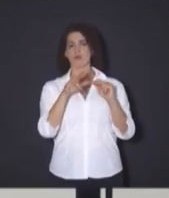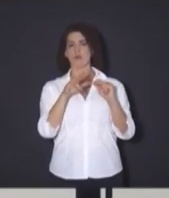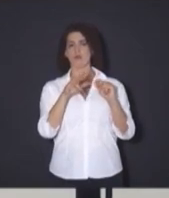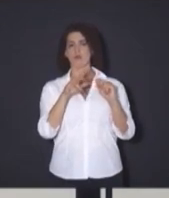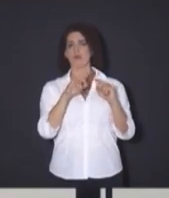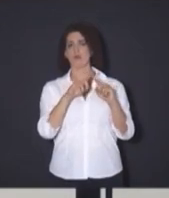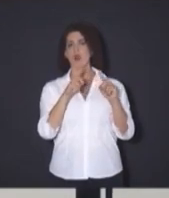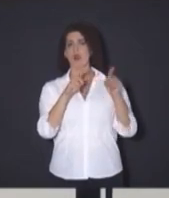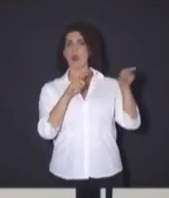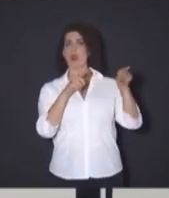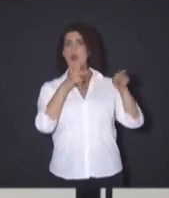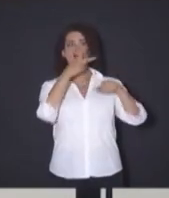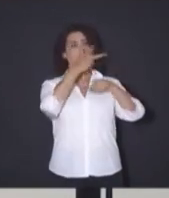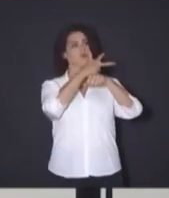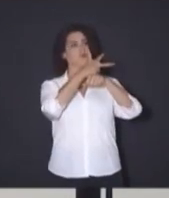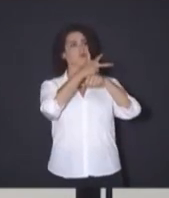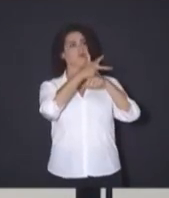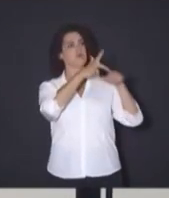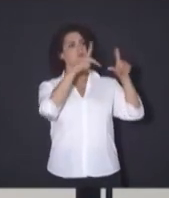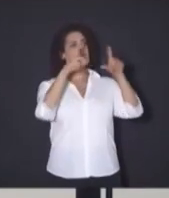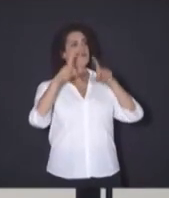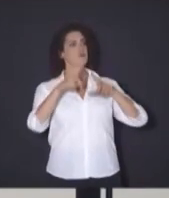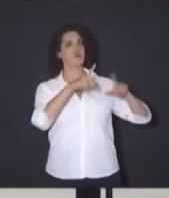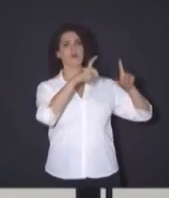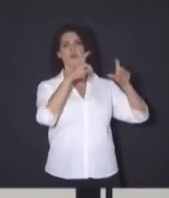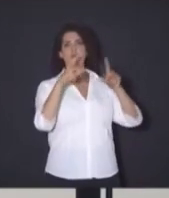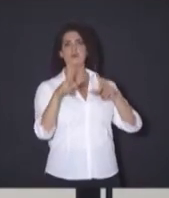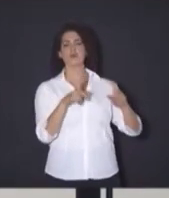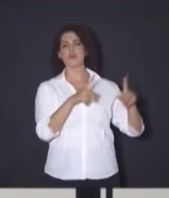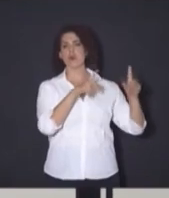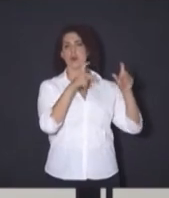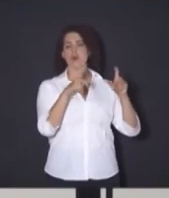e estavam lá filmando, fotografando. E eu,